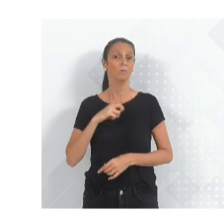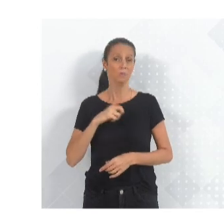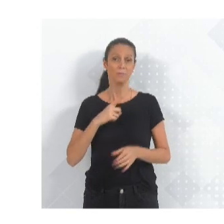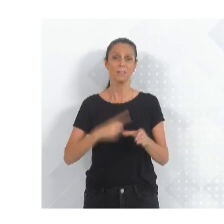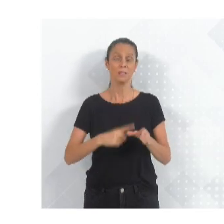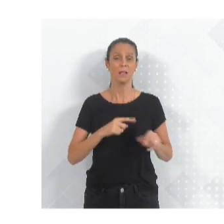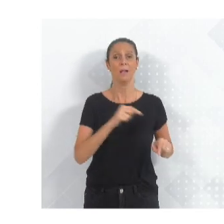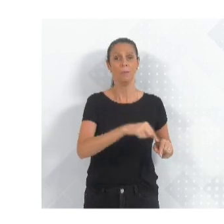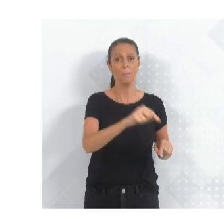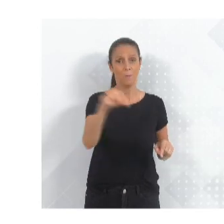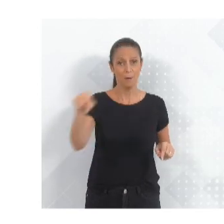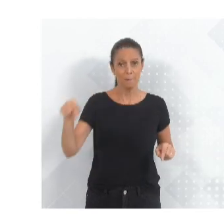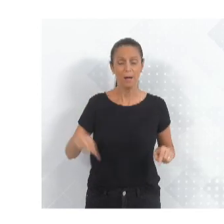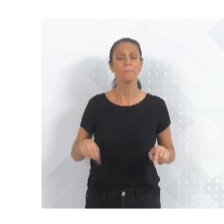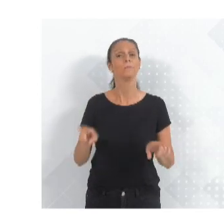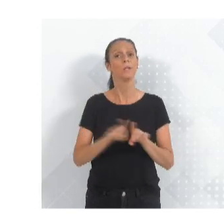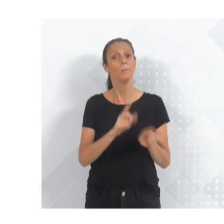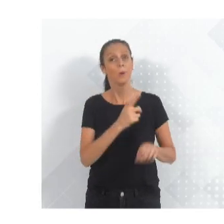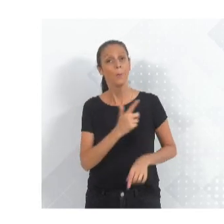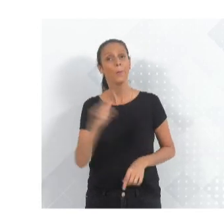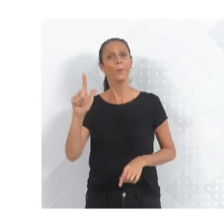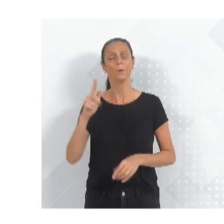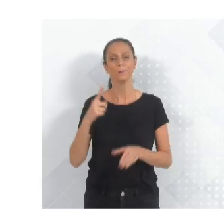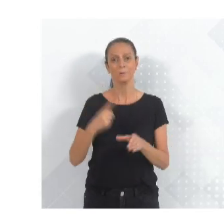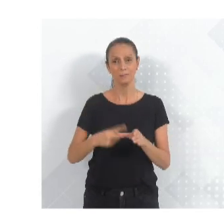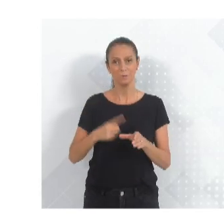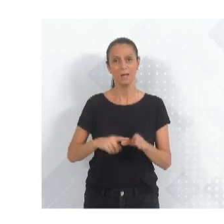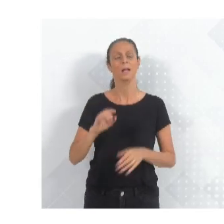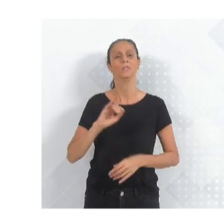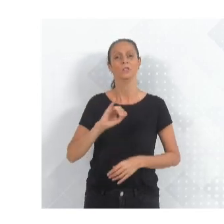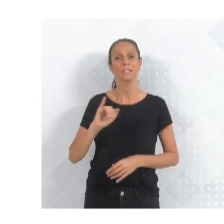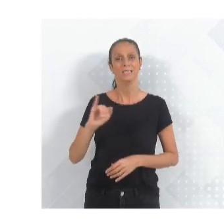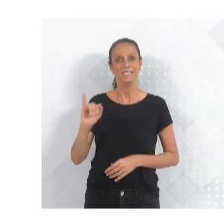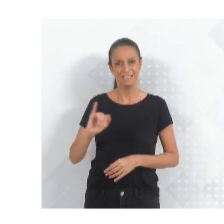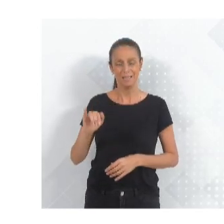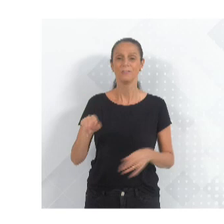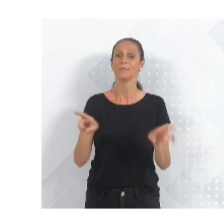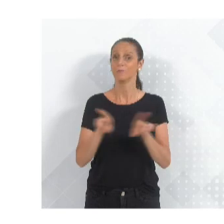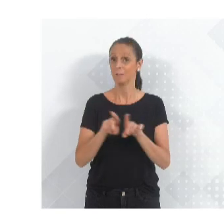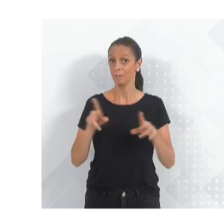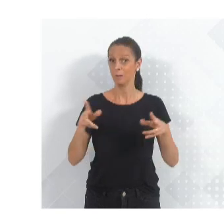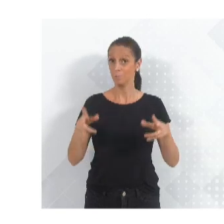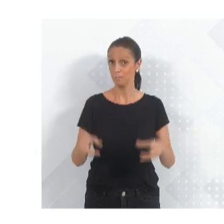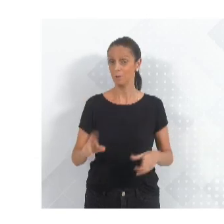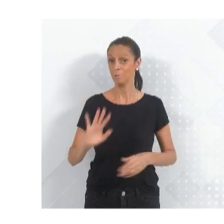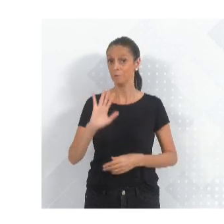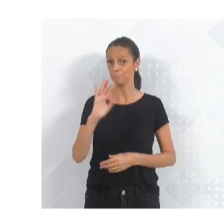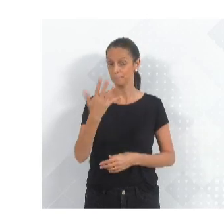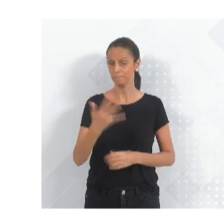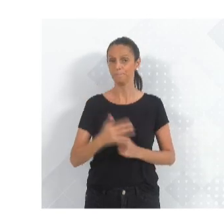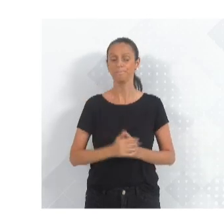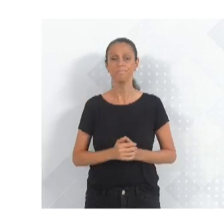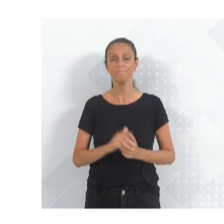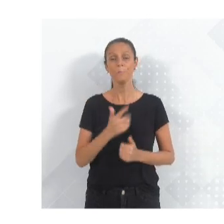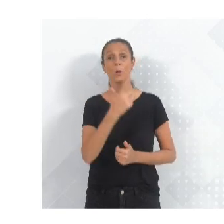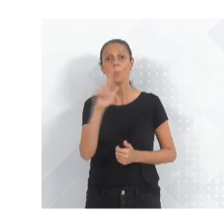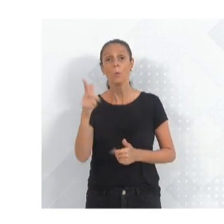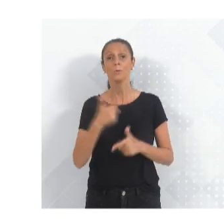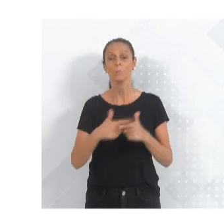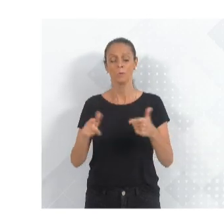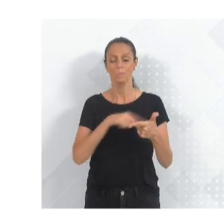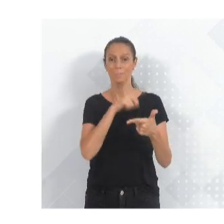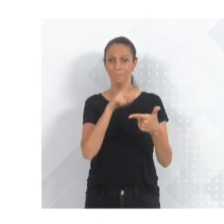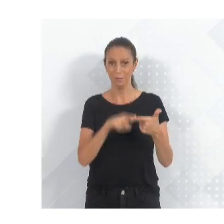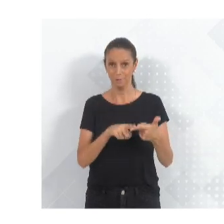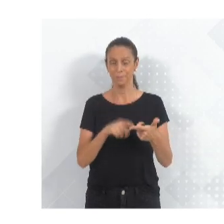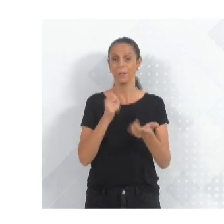município de Itajaí, e aí nós temos também o problema que é os contratos